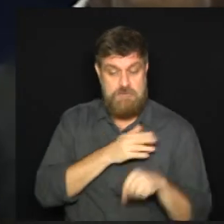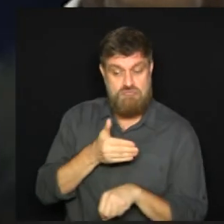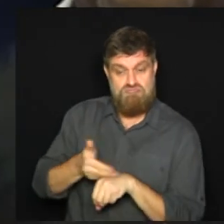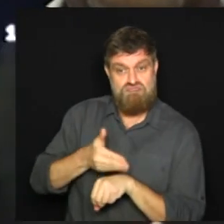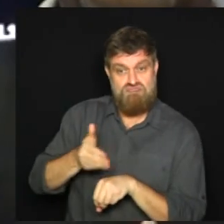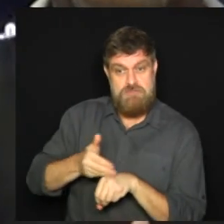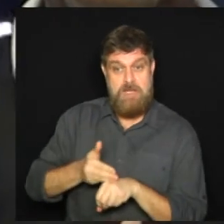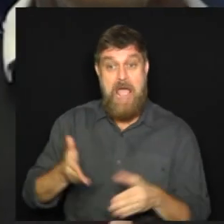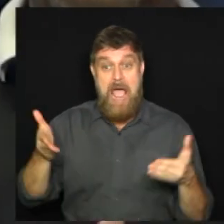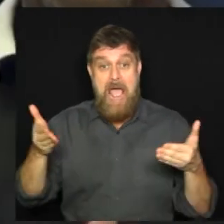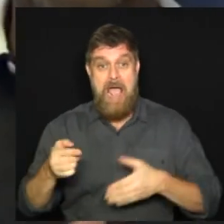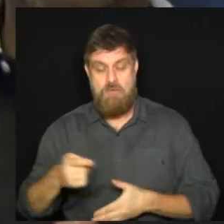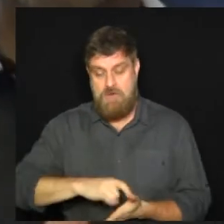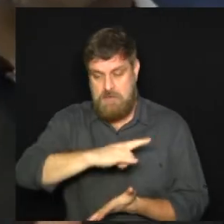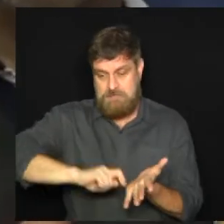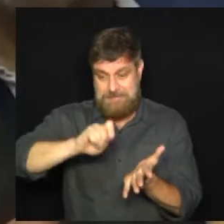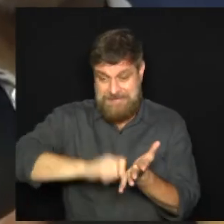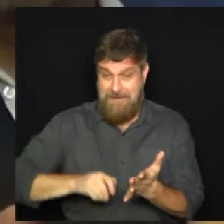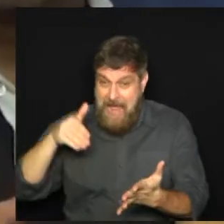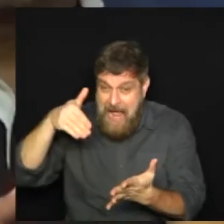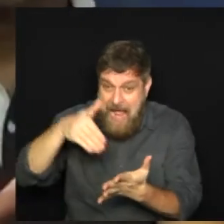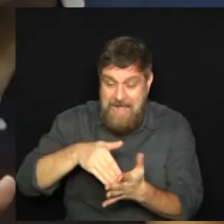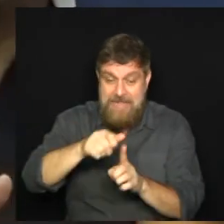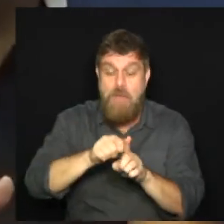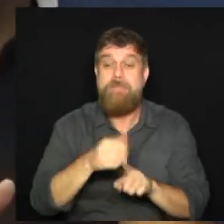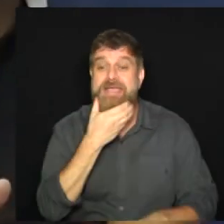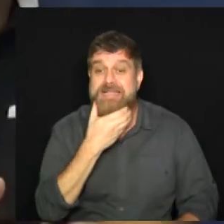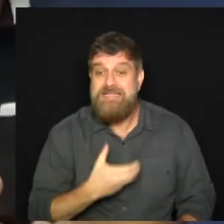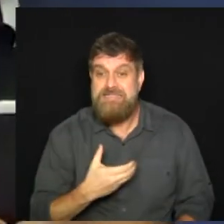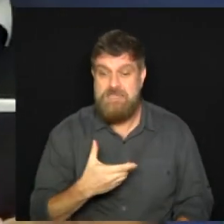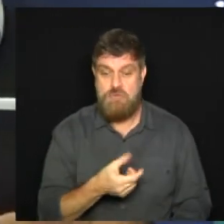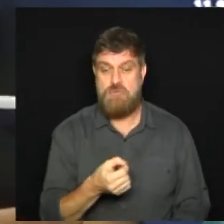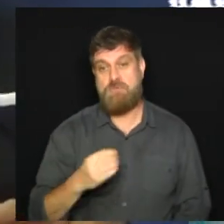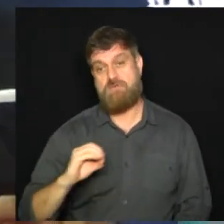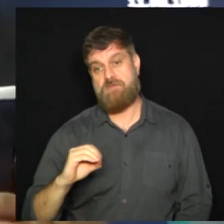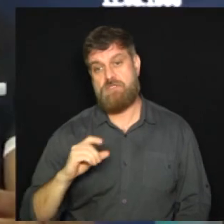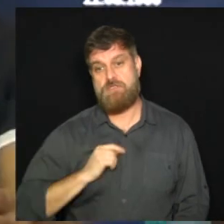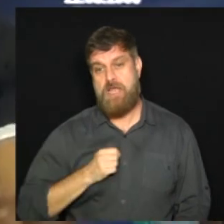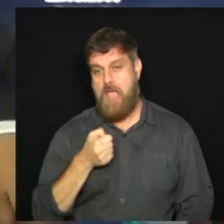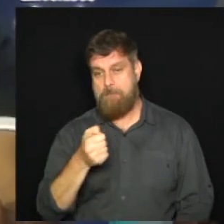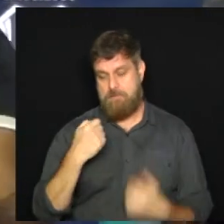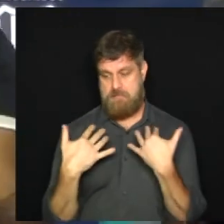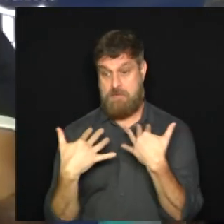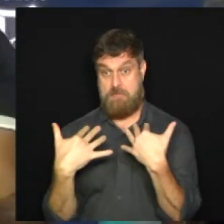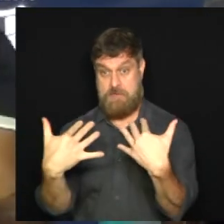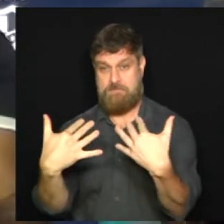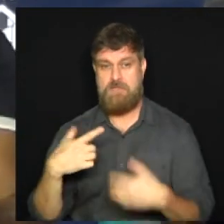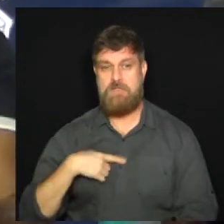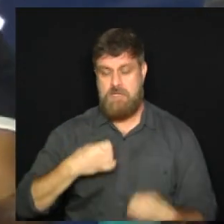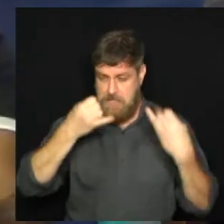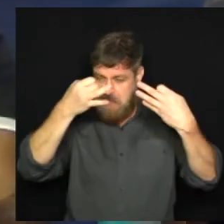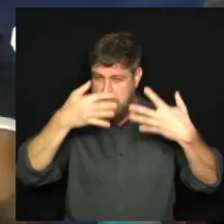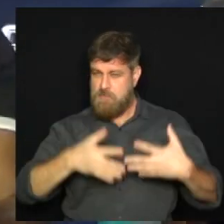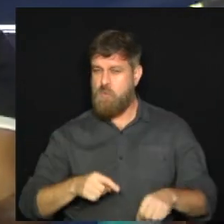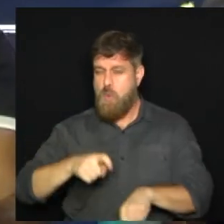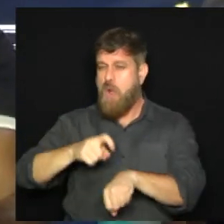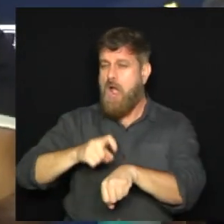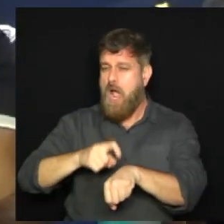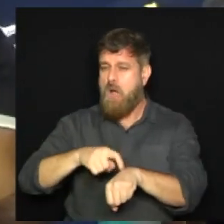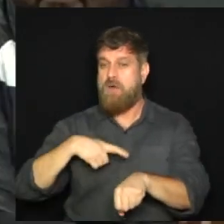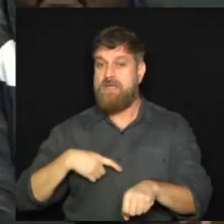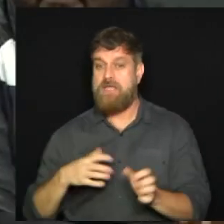Preta em 2018, quando se tornou auxiliar fixo da Macaca, sempre assumindo o elenco em momentos